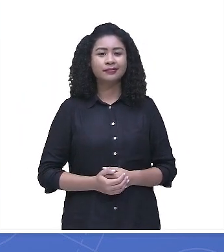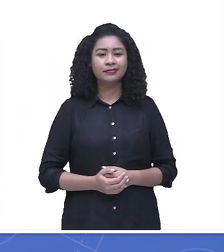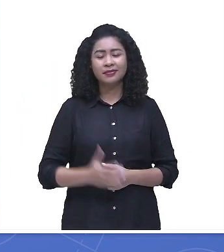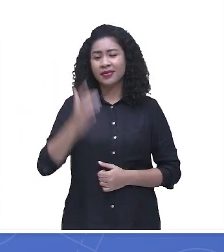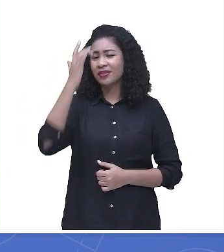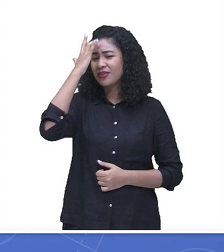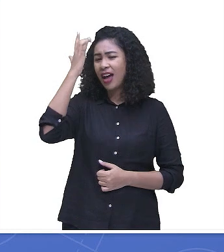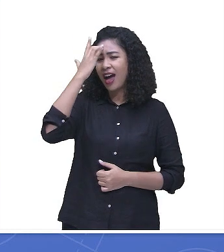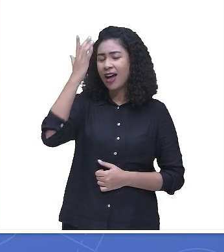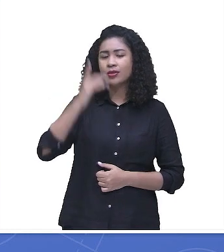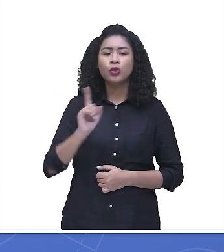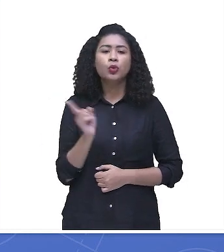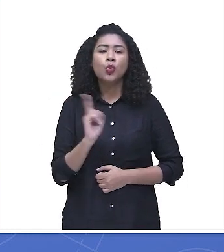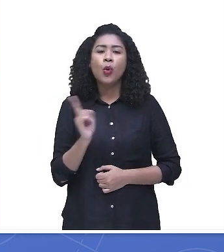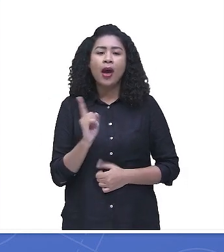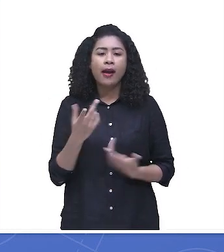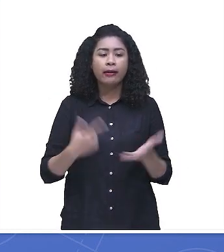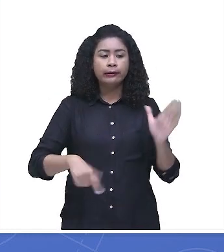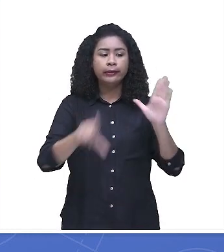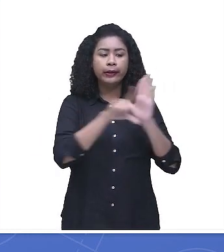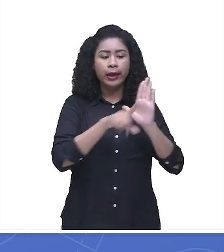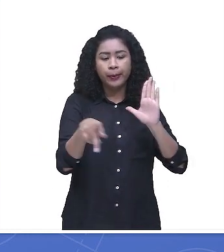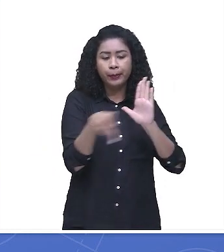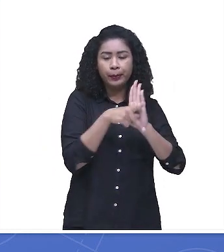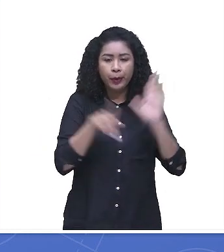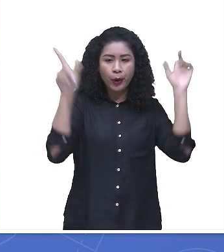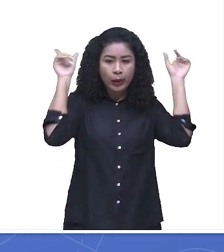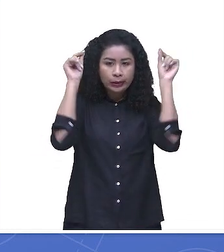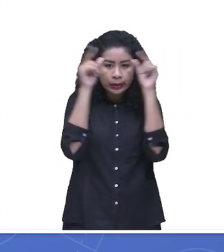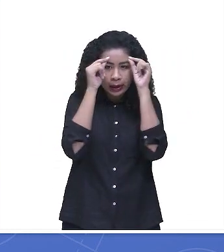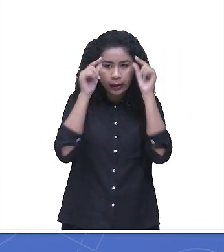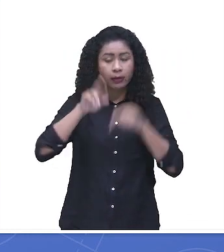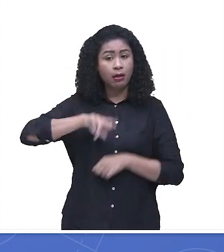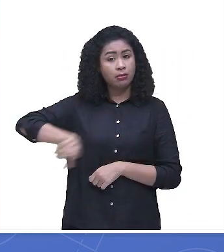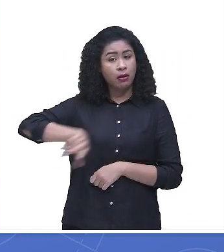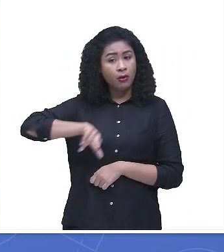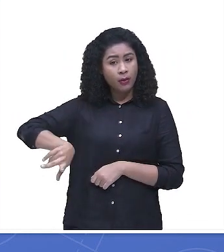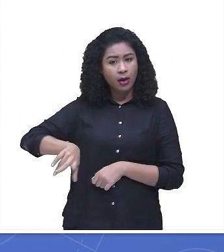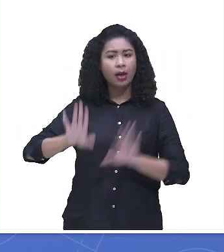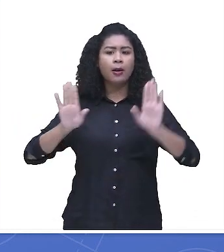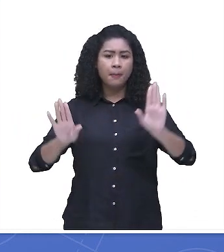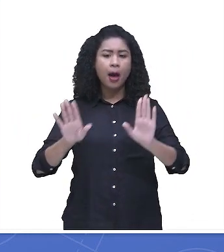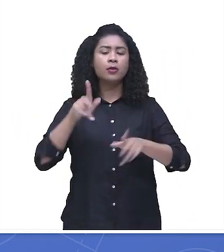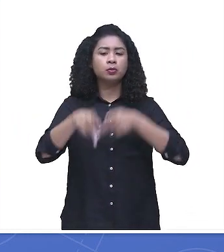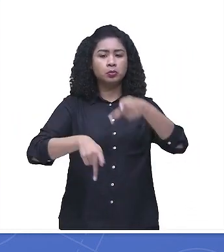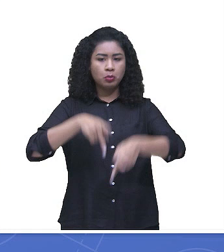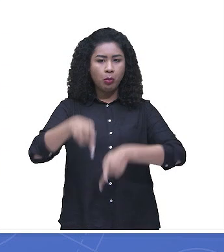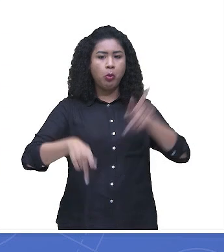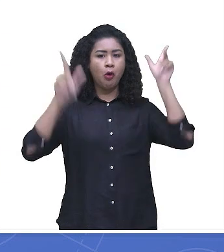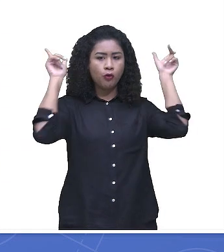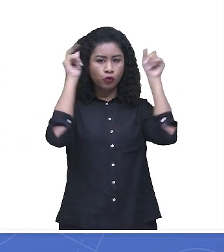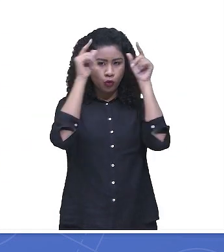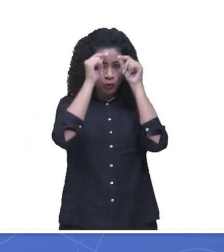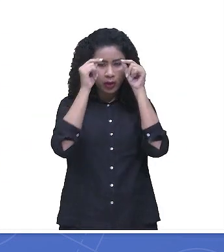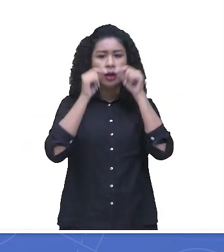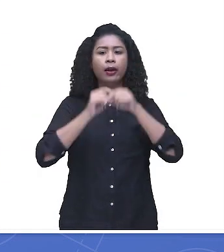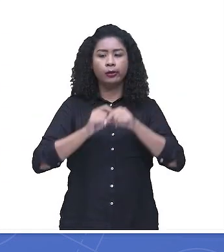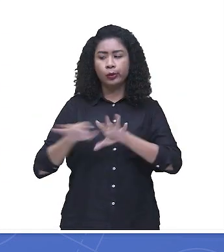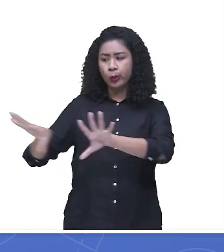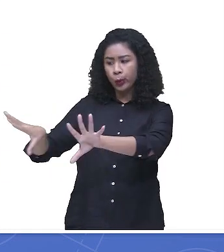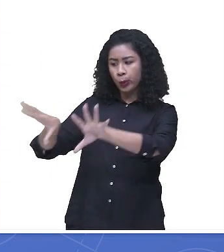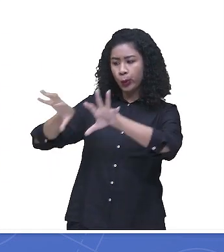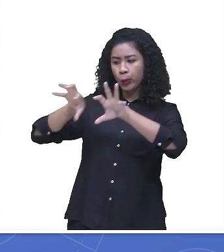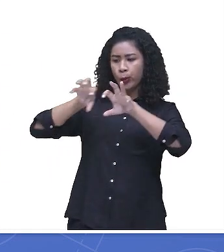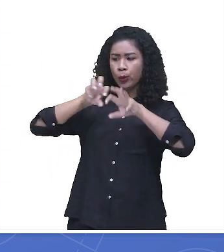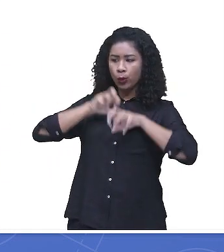ser ali um código de leis gregas, mas os gregos, o que eles fizeram com as leis de Hammurabi? Eles se inspiram